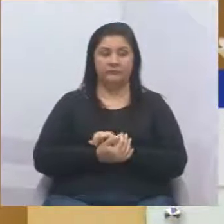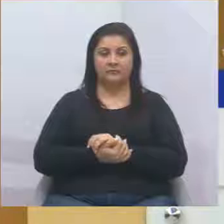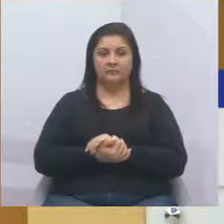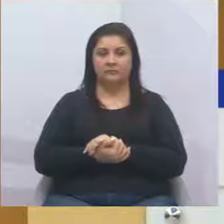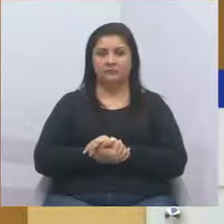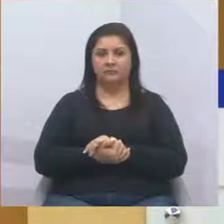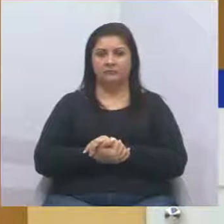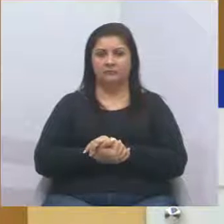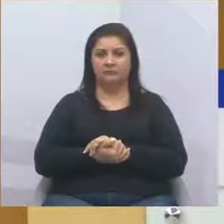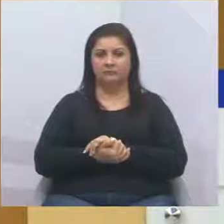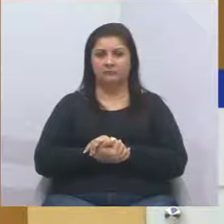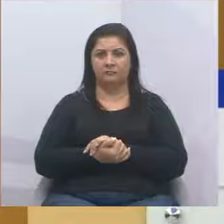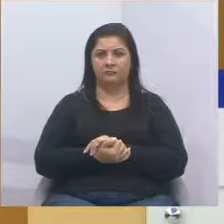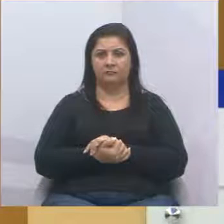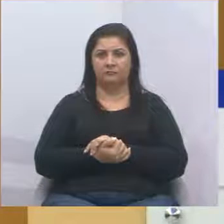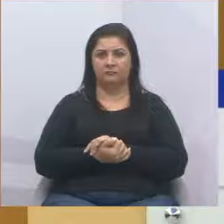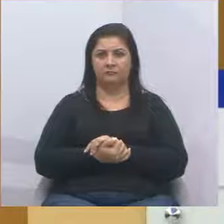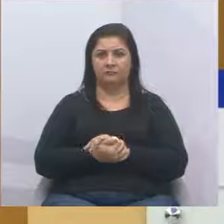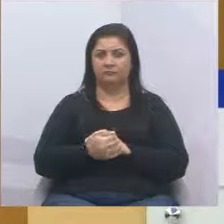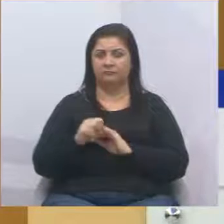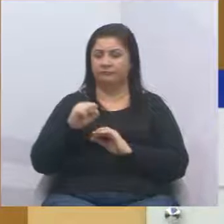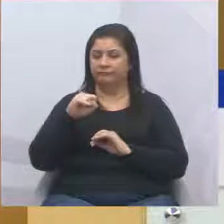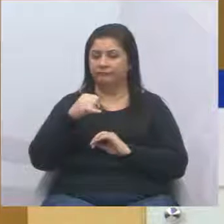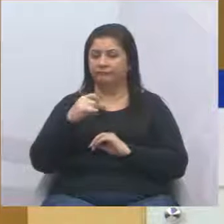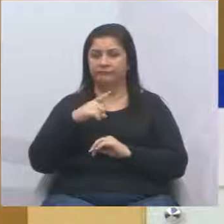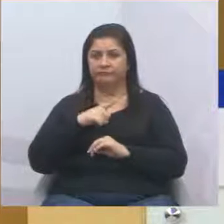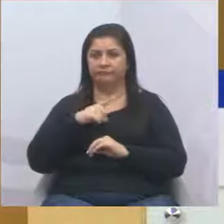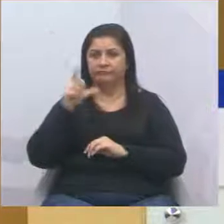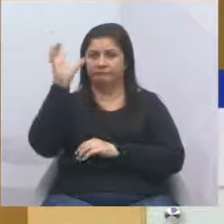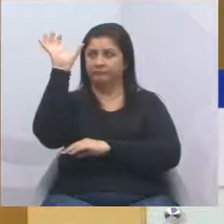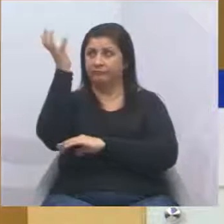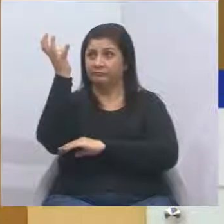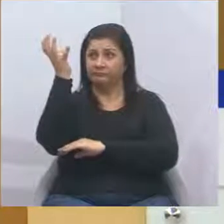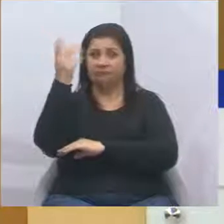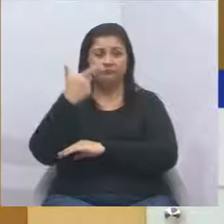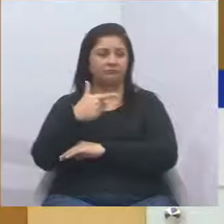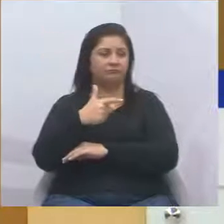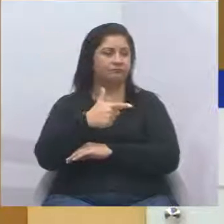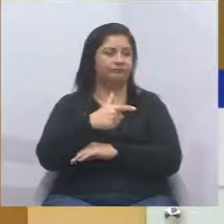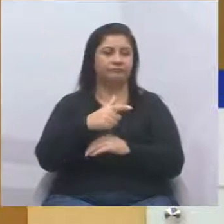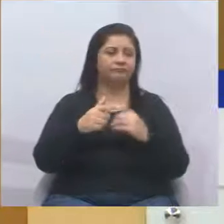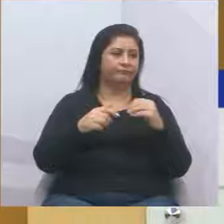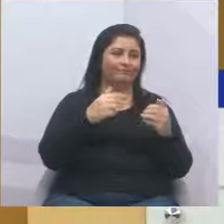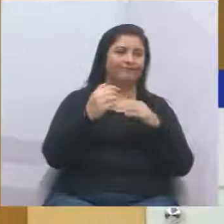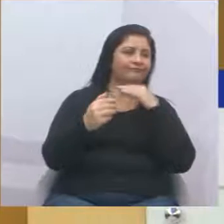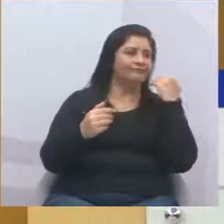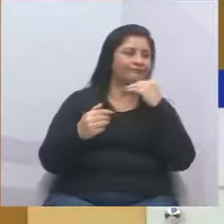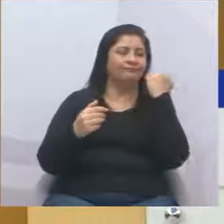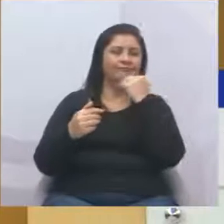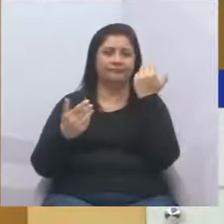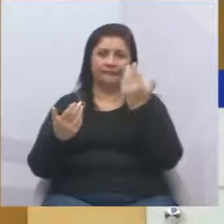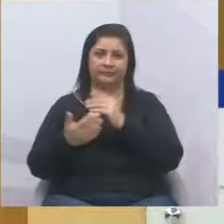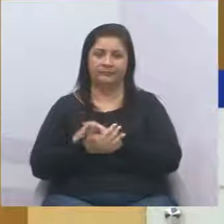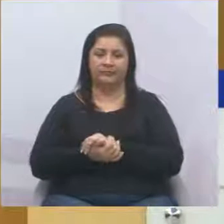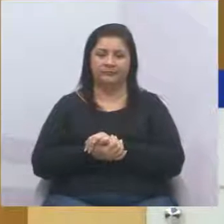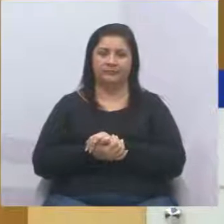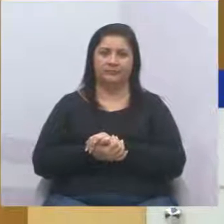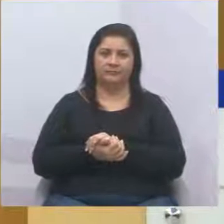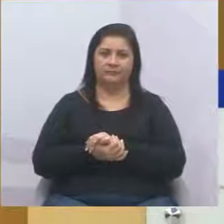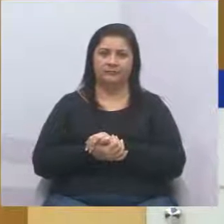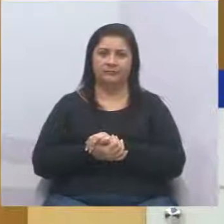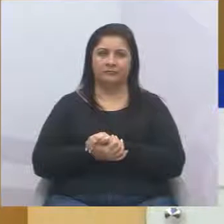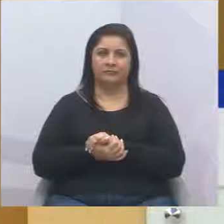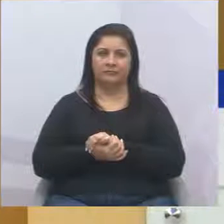essa planta aparece, nenhuma outra espécie consegue sobreviver, contribuindo para a perda da biodiversidade e desenvolvimento das plantas